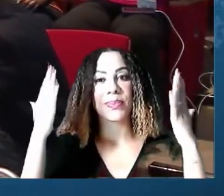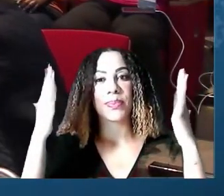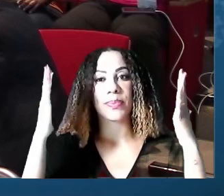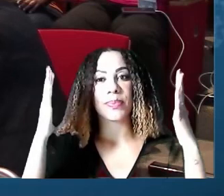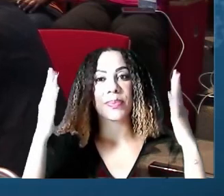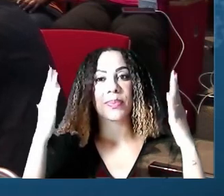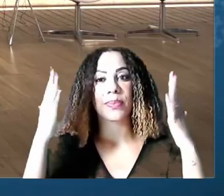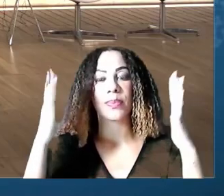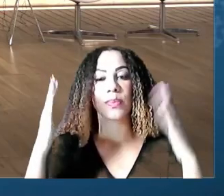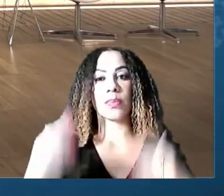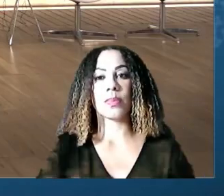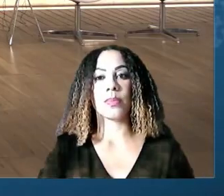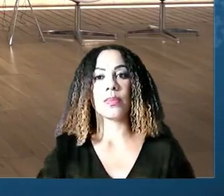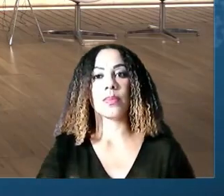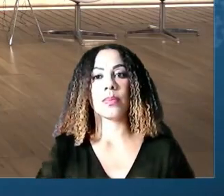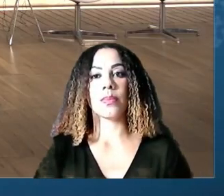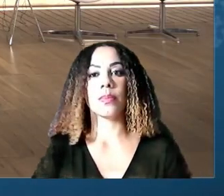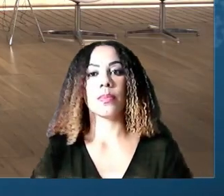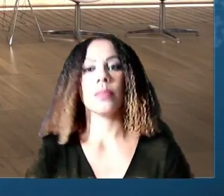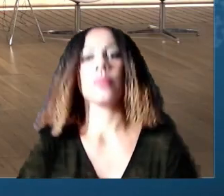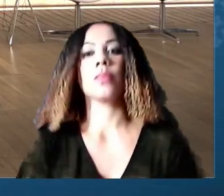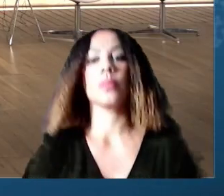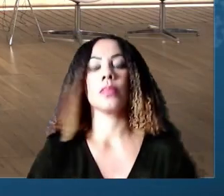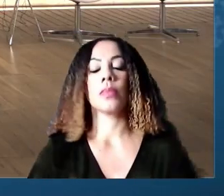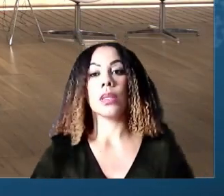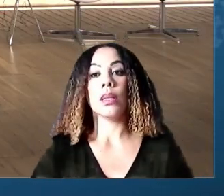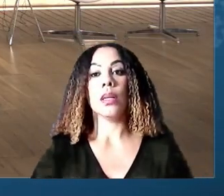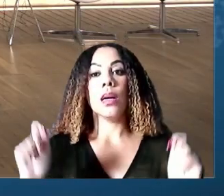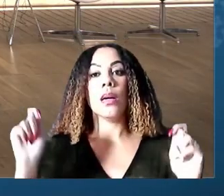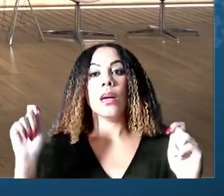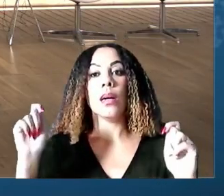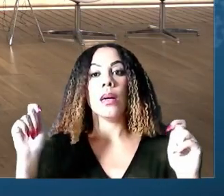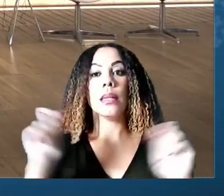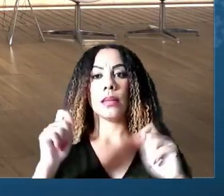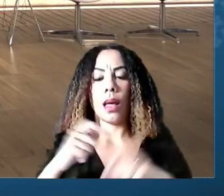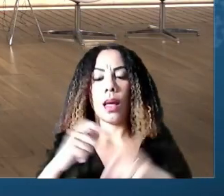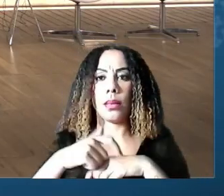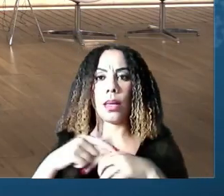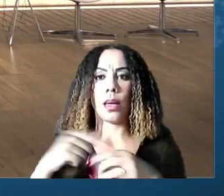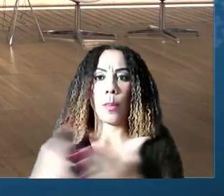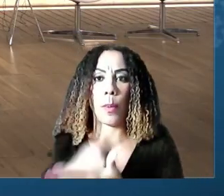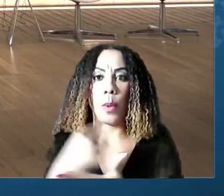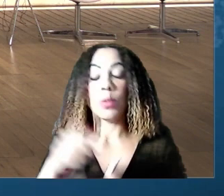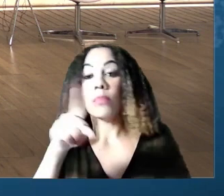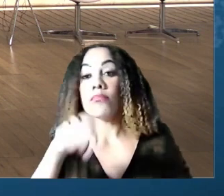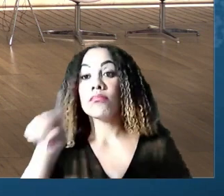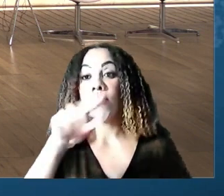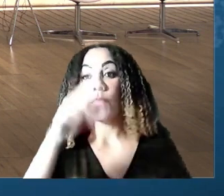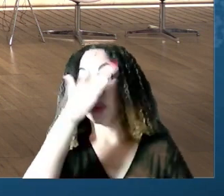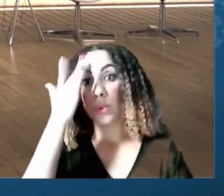Então, nós temos tempo para pergunta? Uma pergunta? A plateia, alguém?